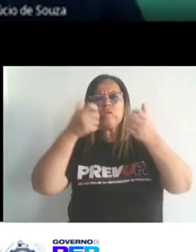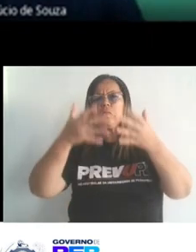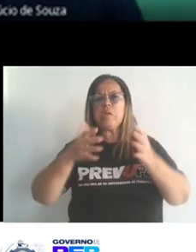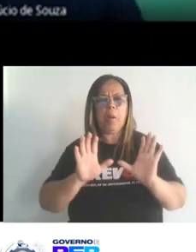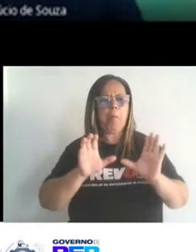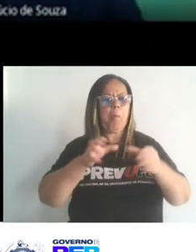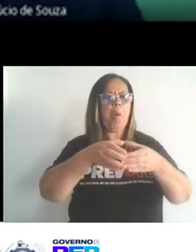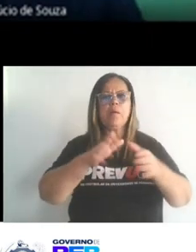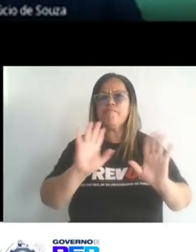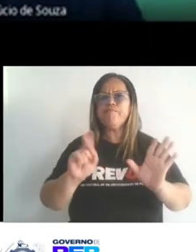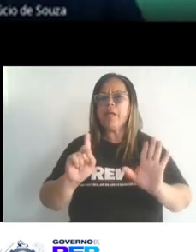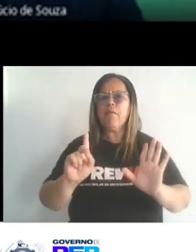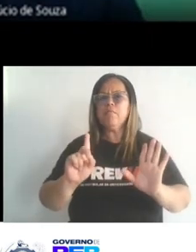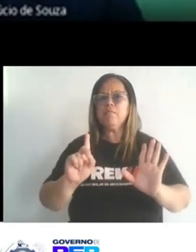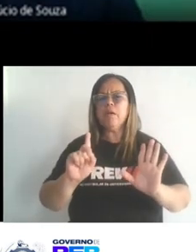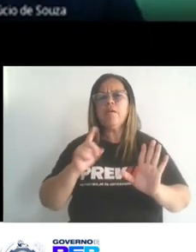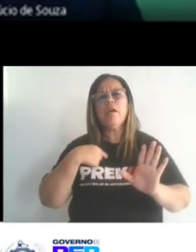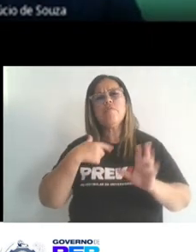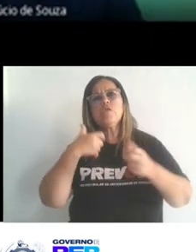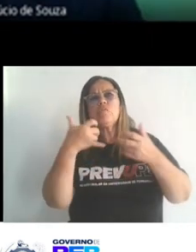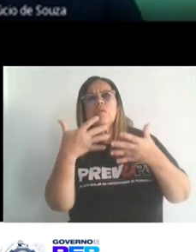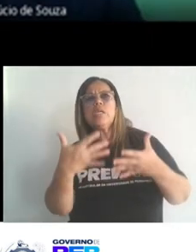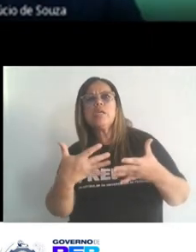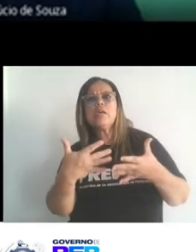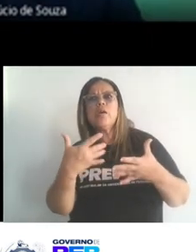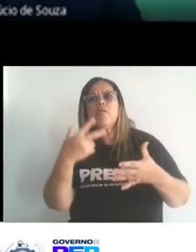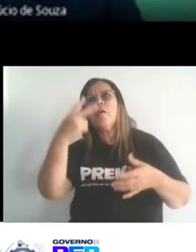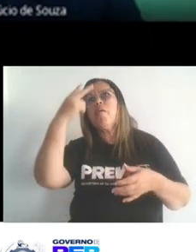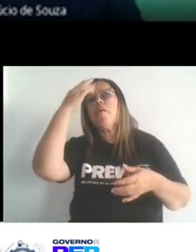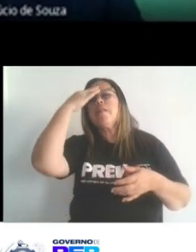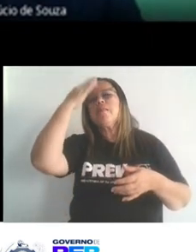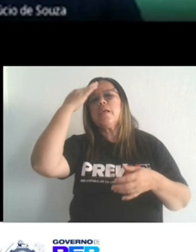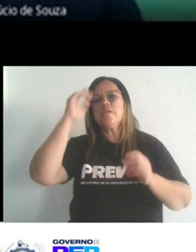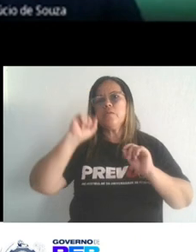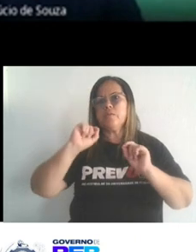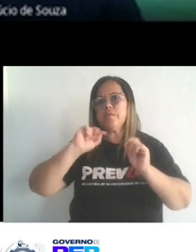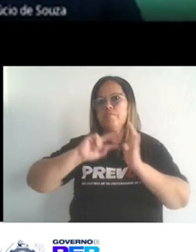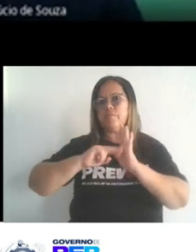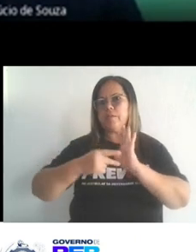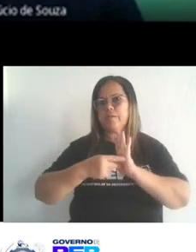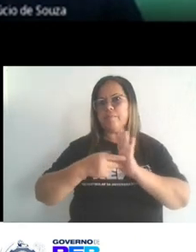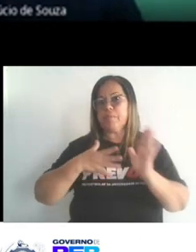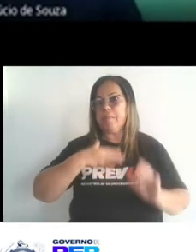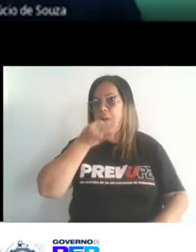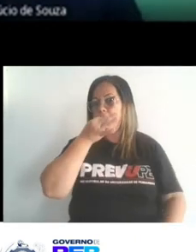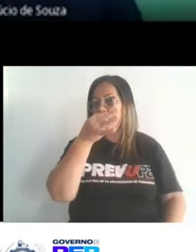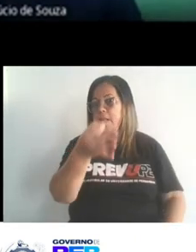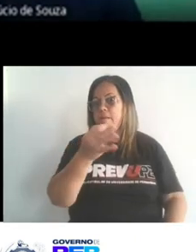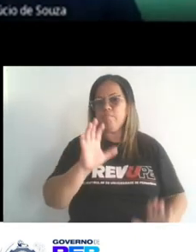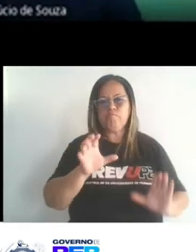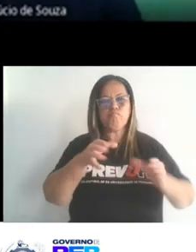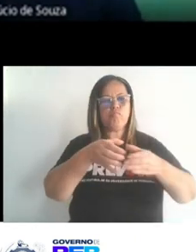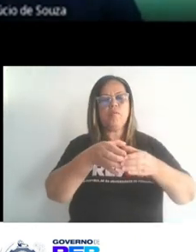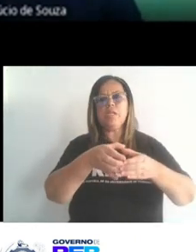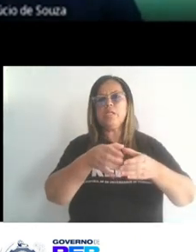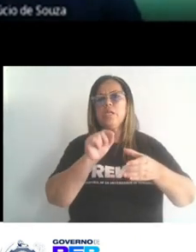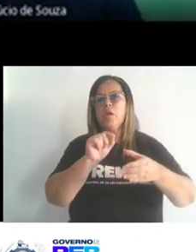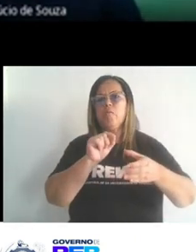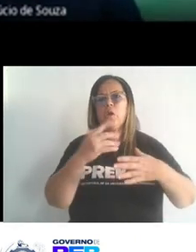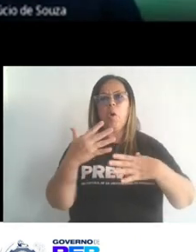antes tirei o que a palavra me traz à mente para mim civilização significa